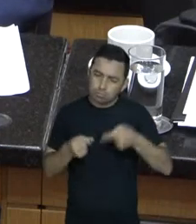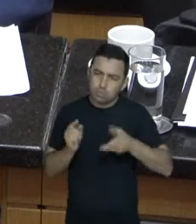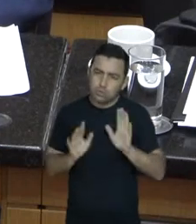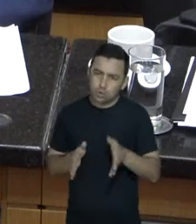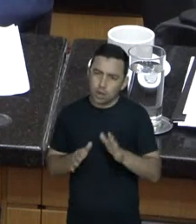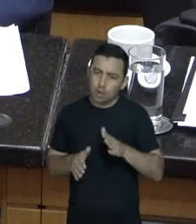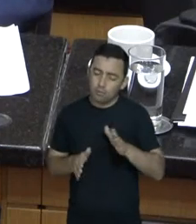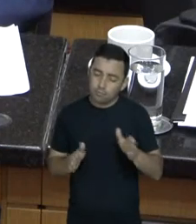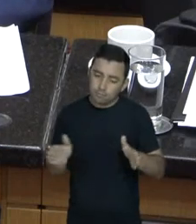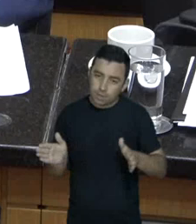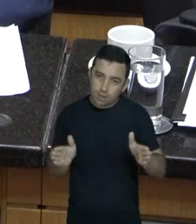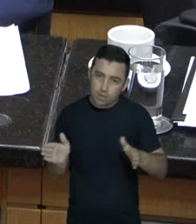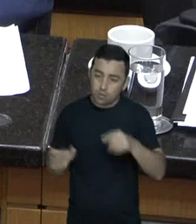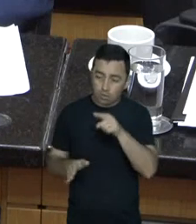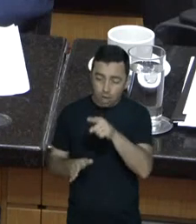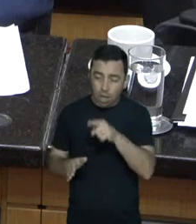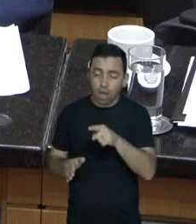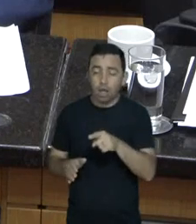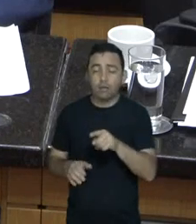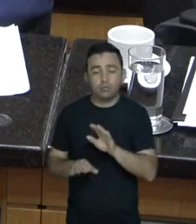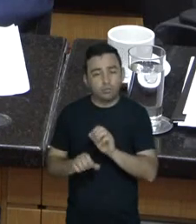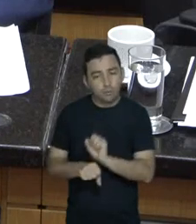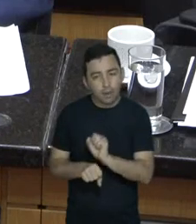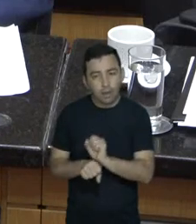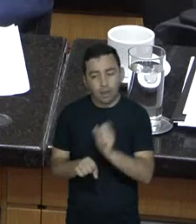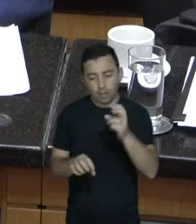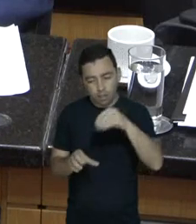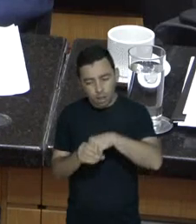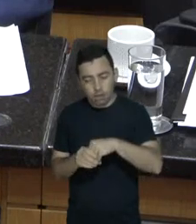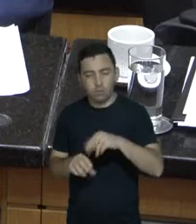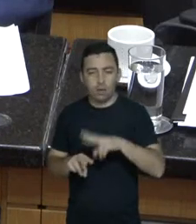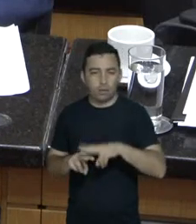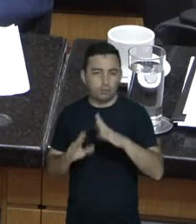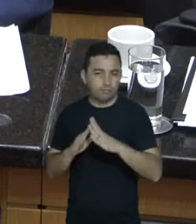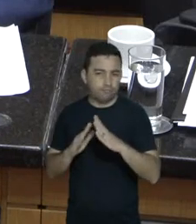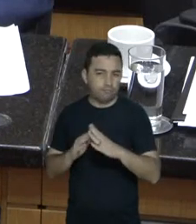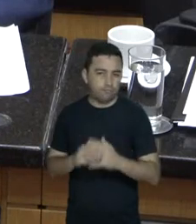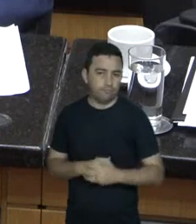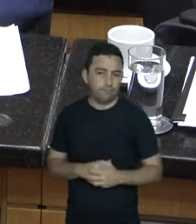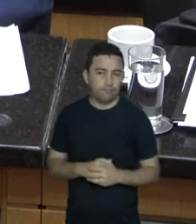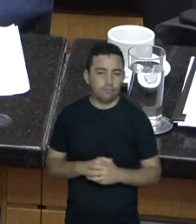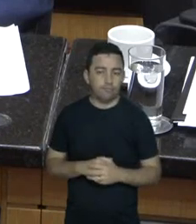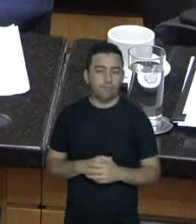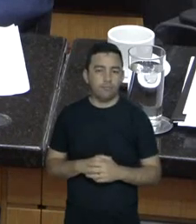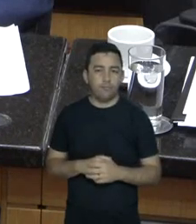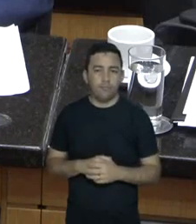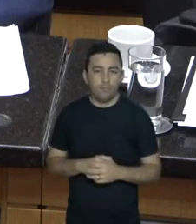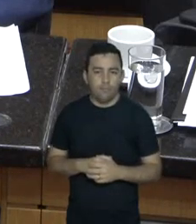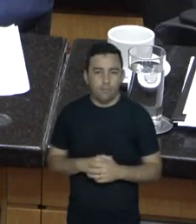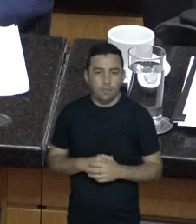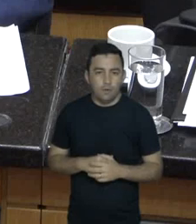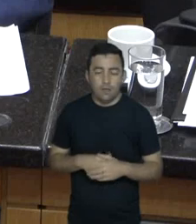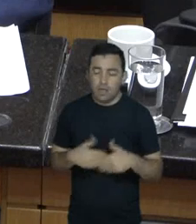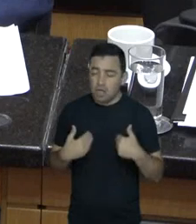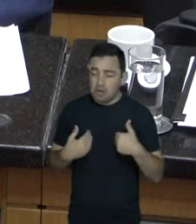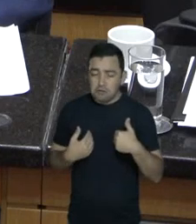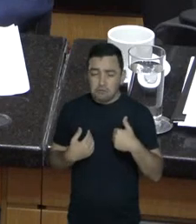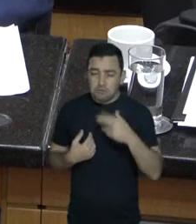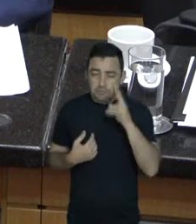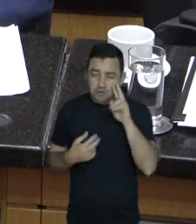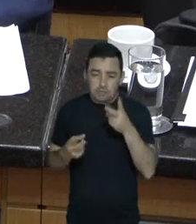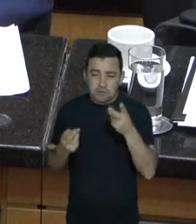que a pessoa está cumprindo pena. Então, eu não vejo uma dificuldade maior do